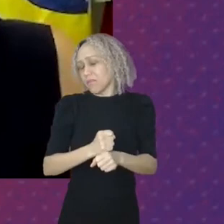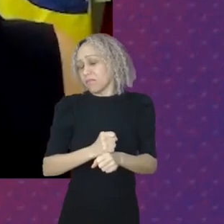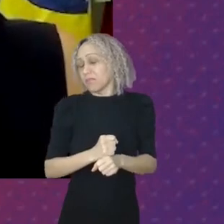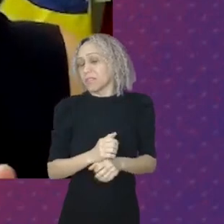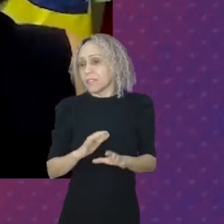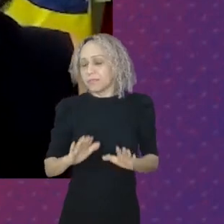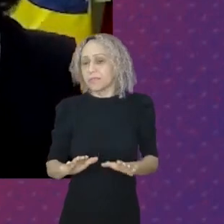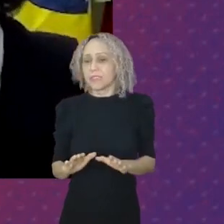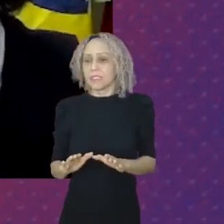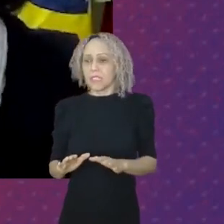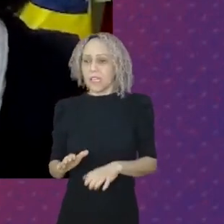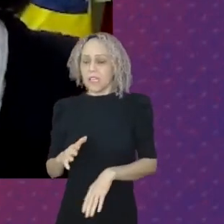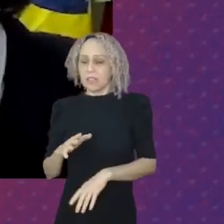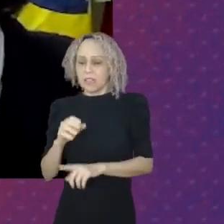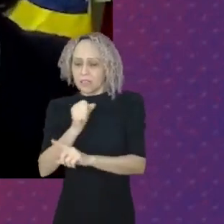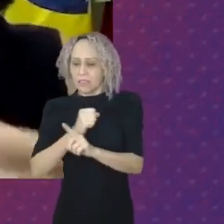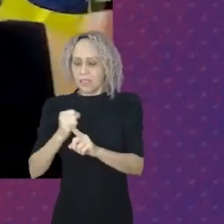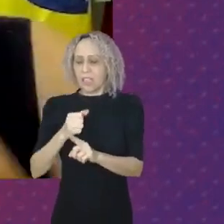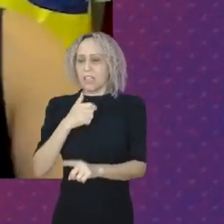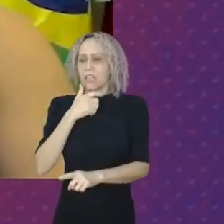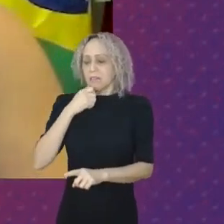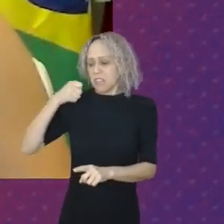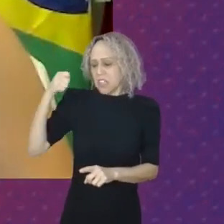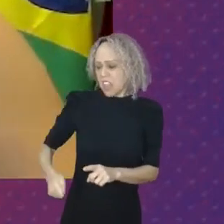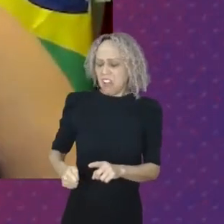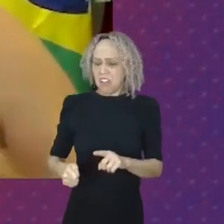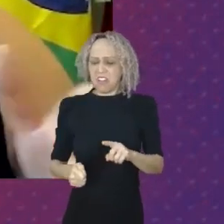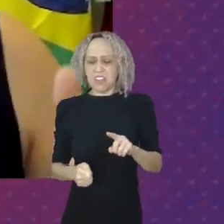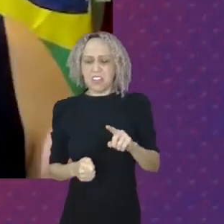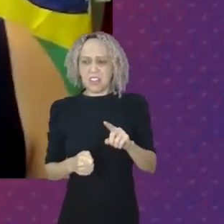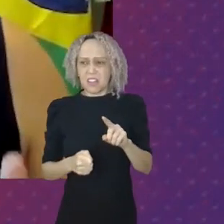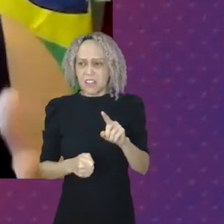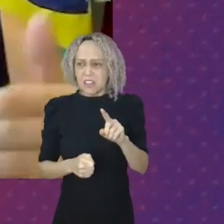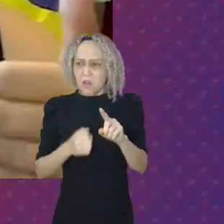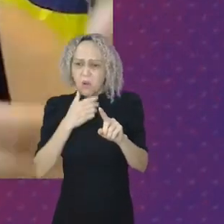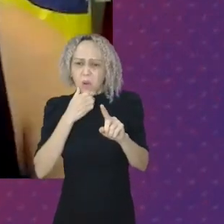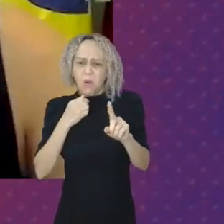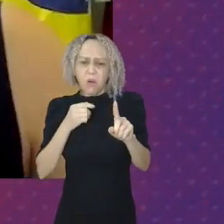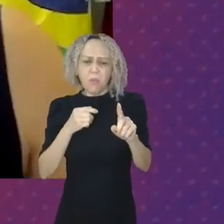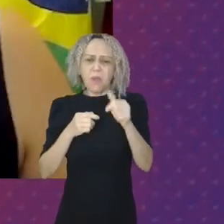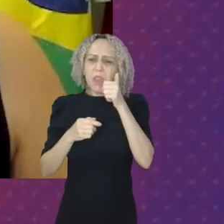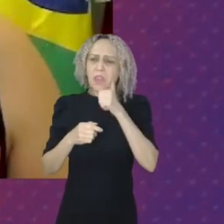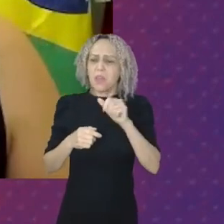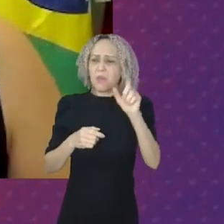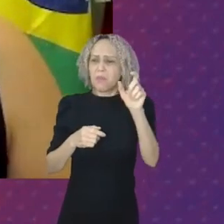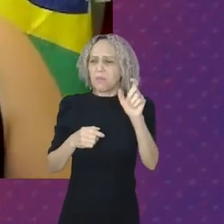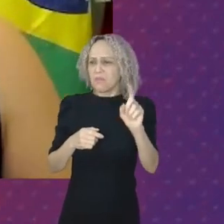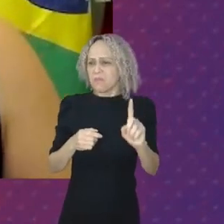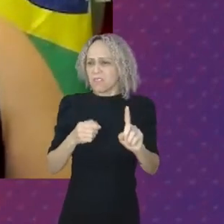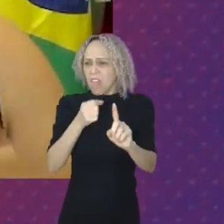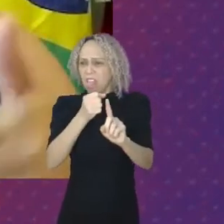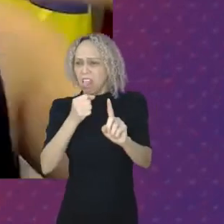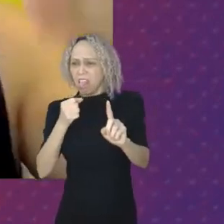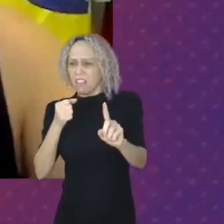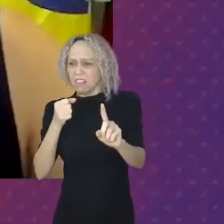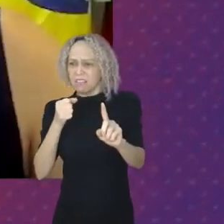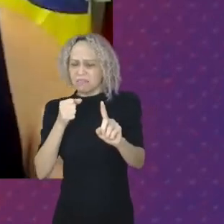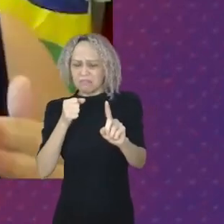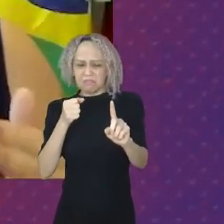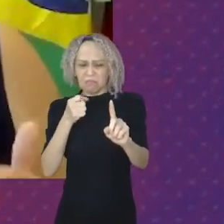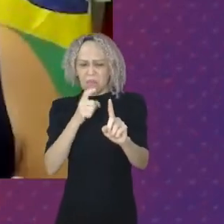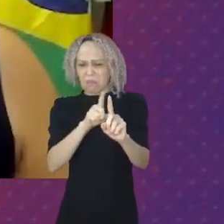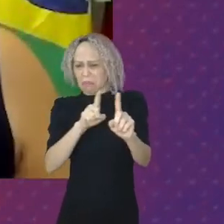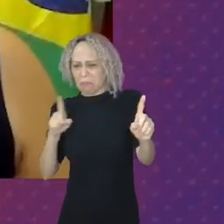capitalista, misógina, racista, capacitista, LGBTfóbica faz num primeiro momento para tentar